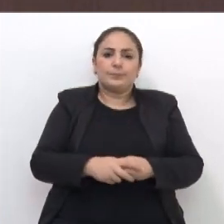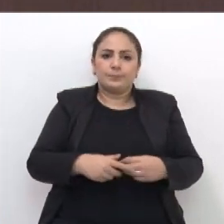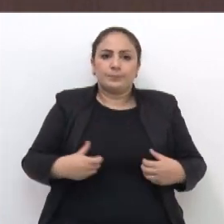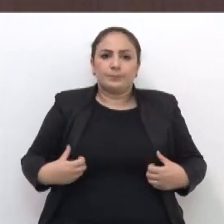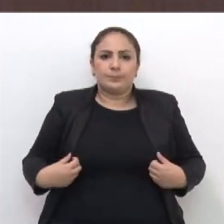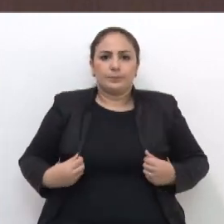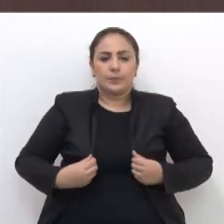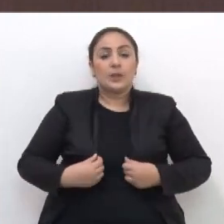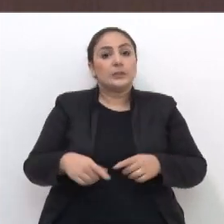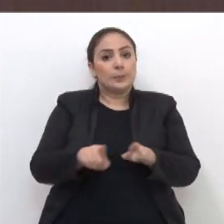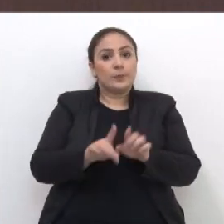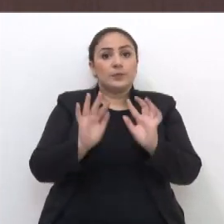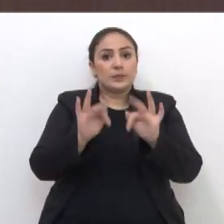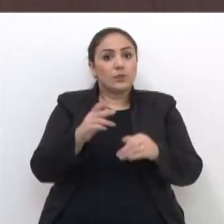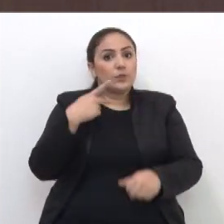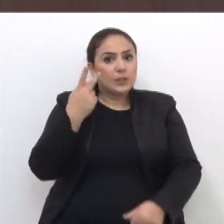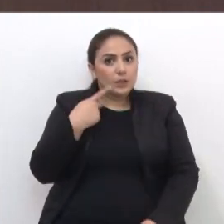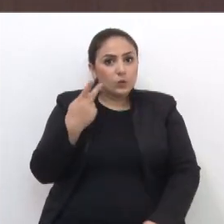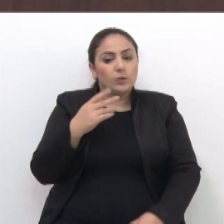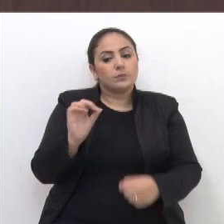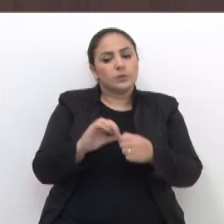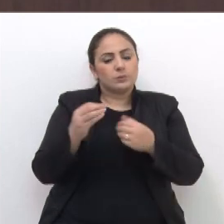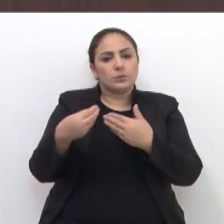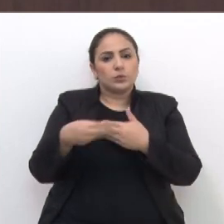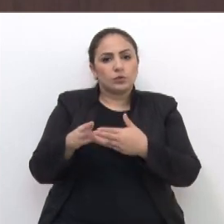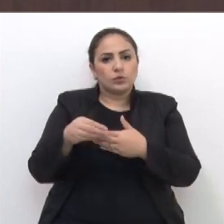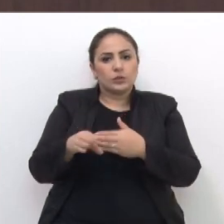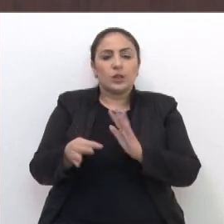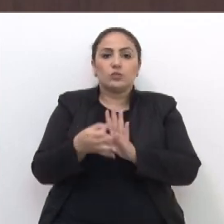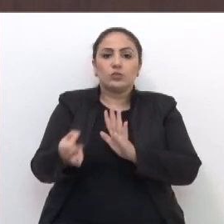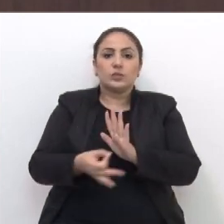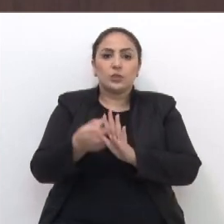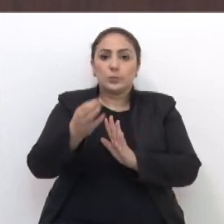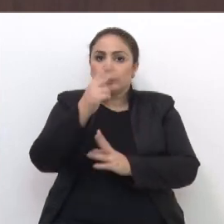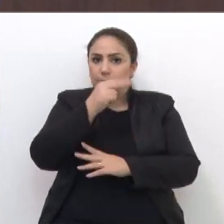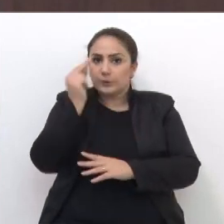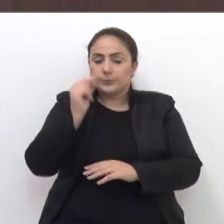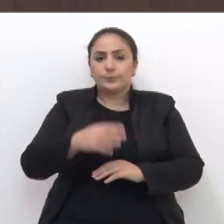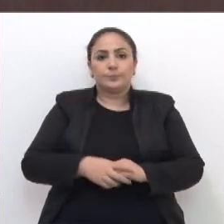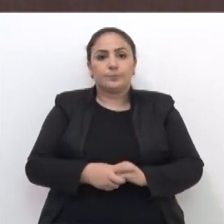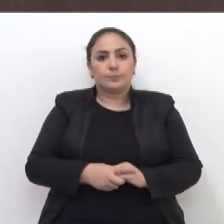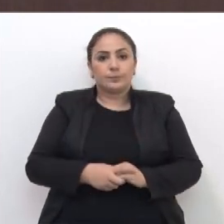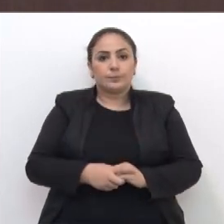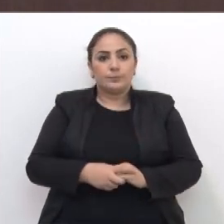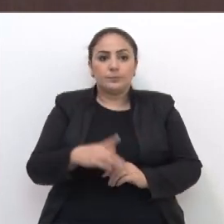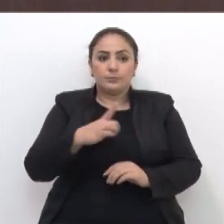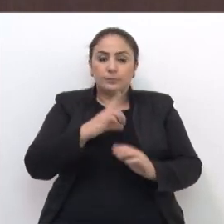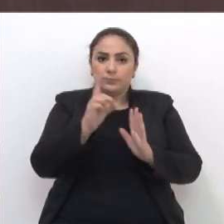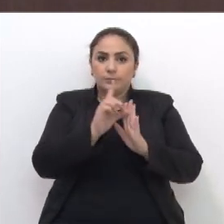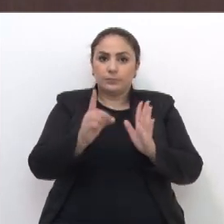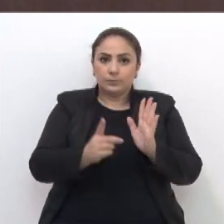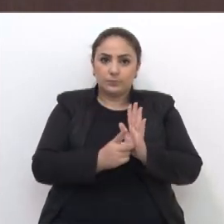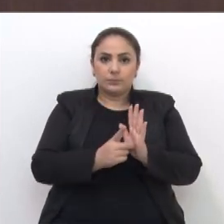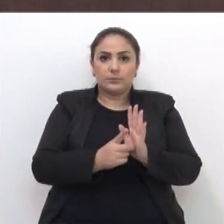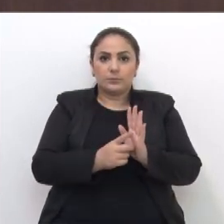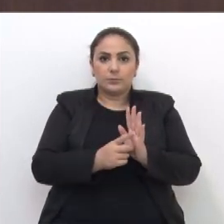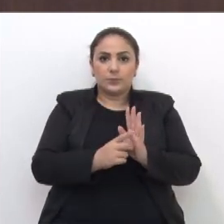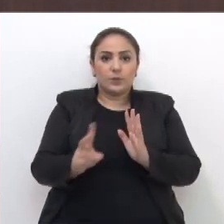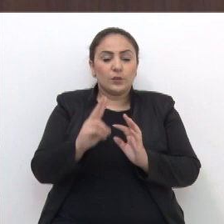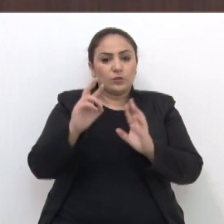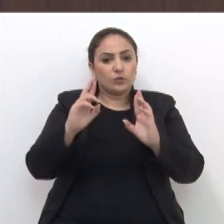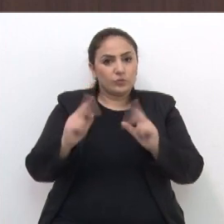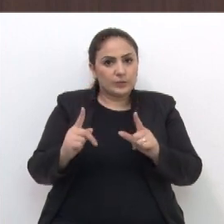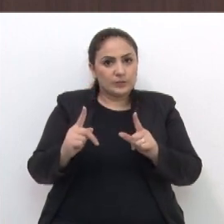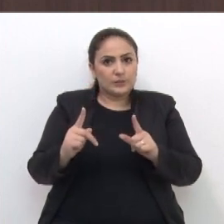E para finalizar, Leandro Rosso fez uma sugestão ao Executivo Municipal. Então, cabe um decreto com valor diferenciado,